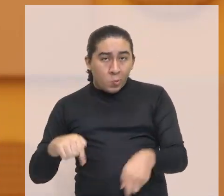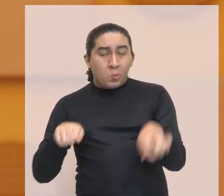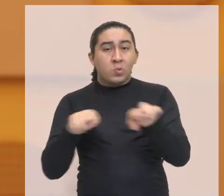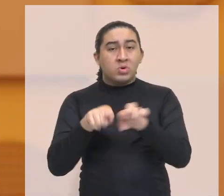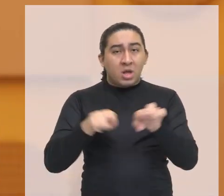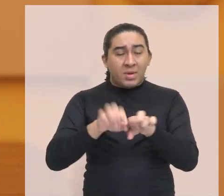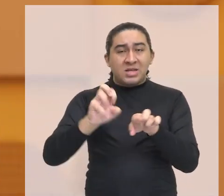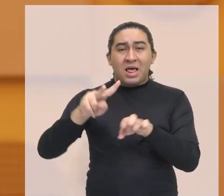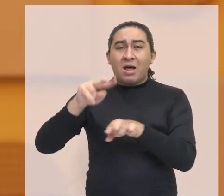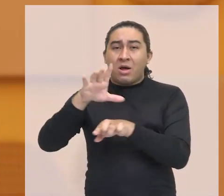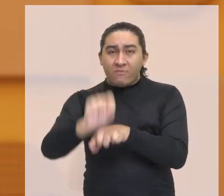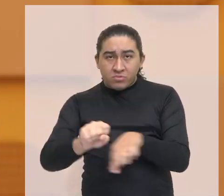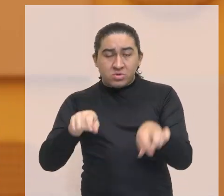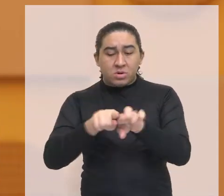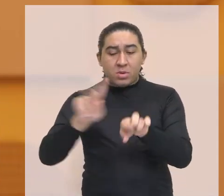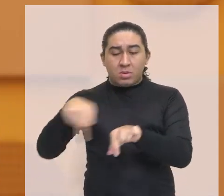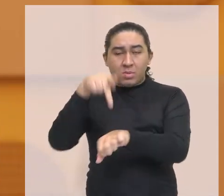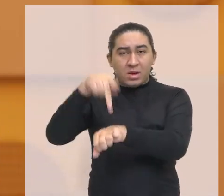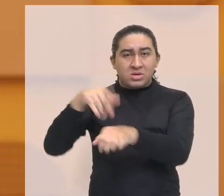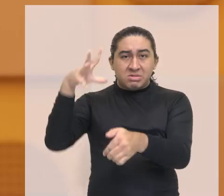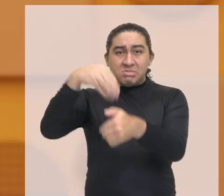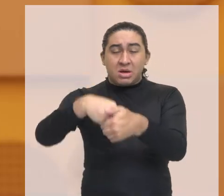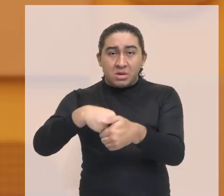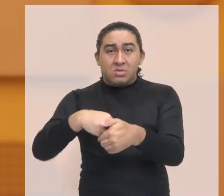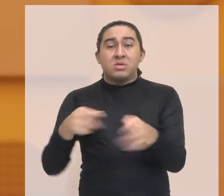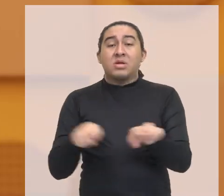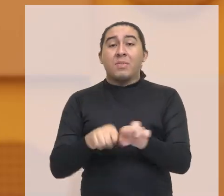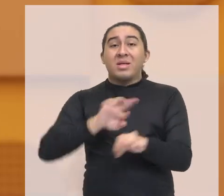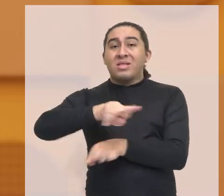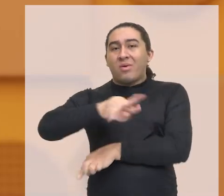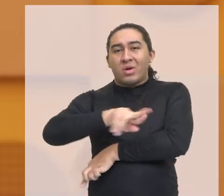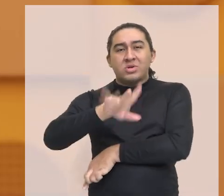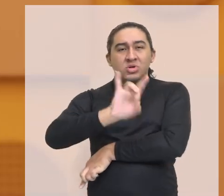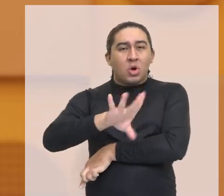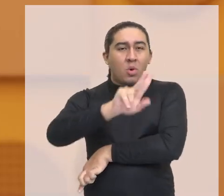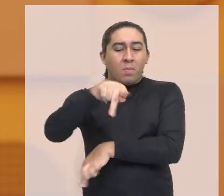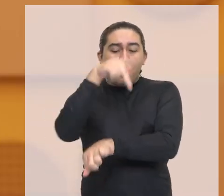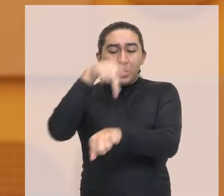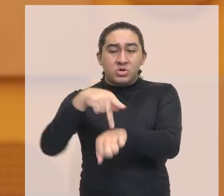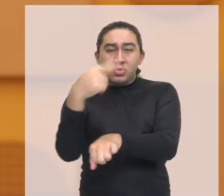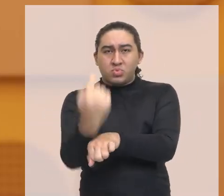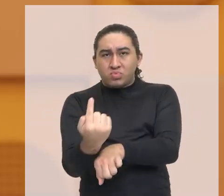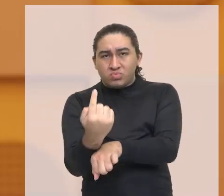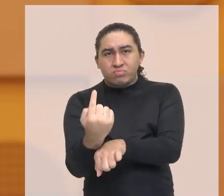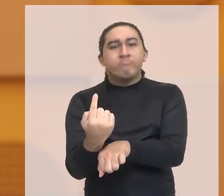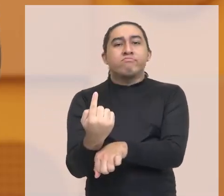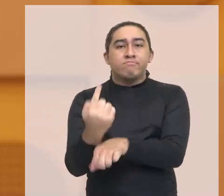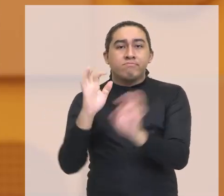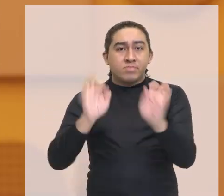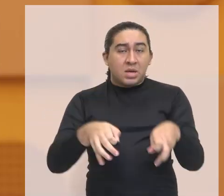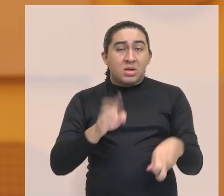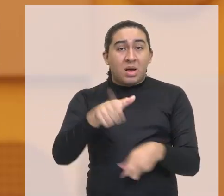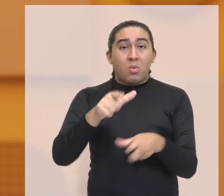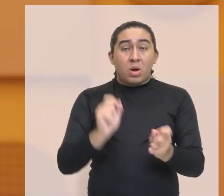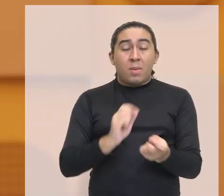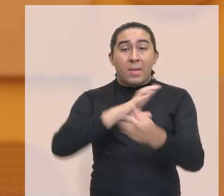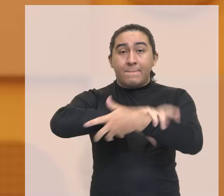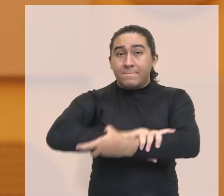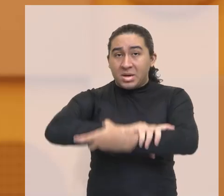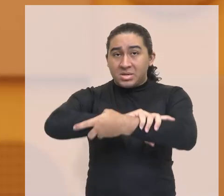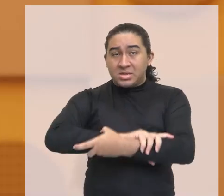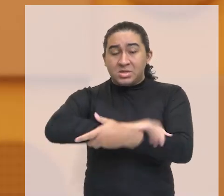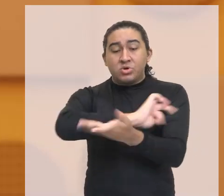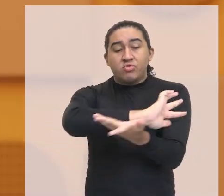os eslavos também habitavam naquela região, e não era formado apenas por um país. Como o próprio nome já diz, era uma união